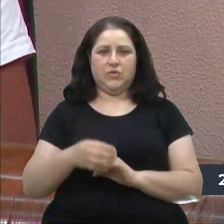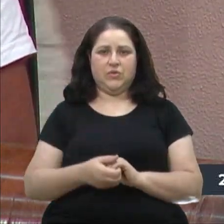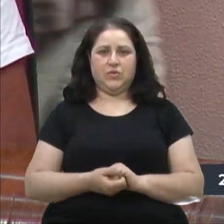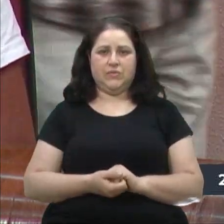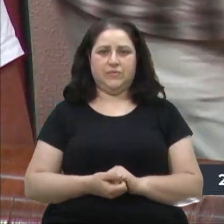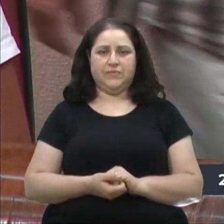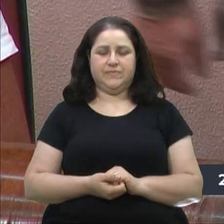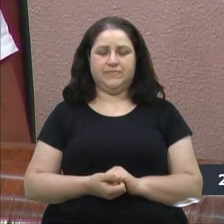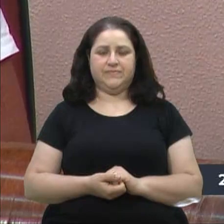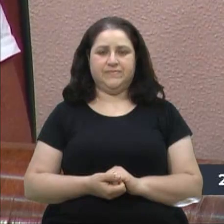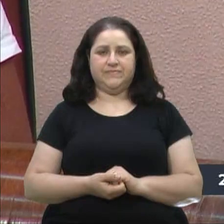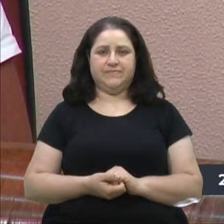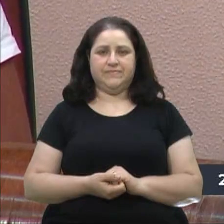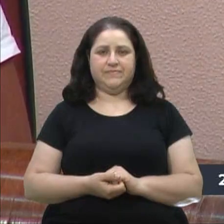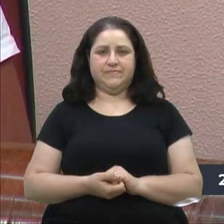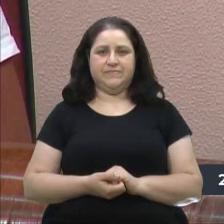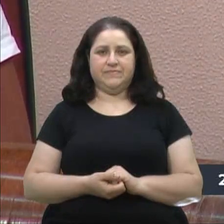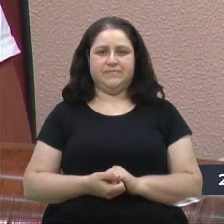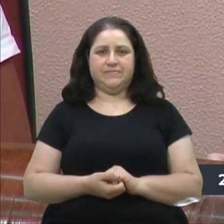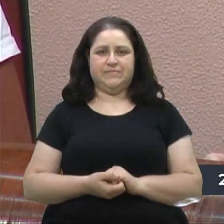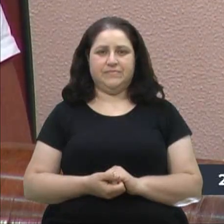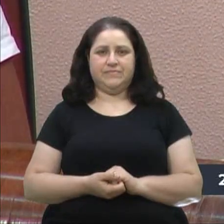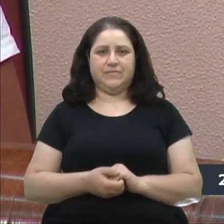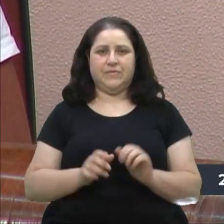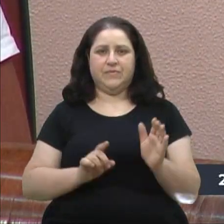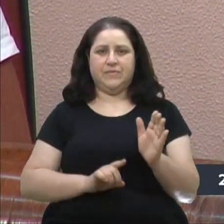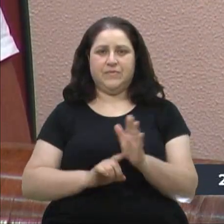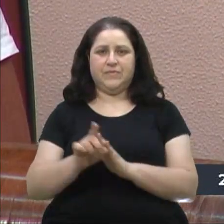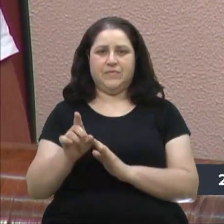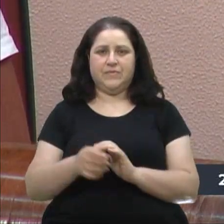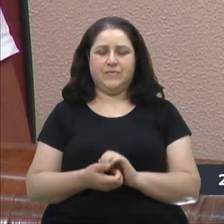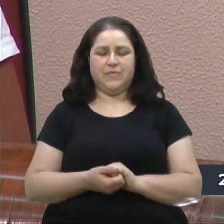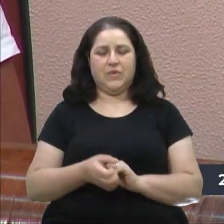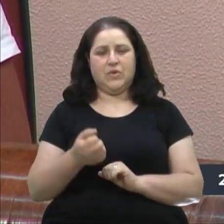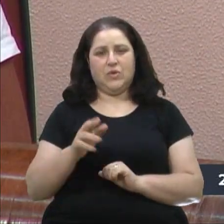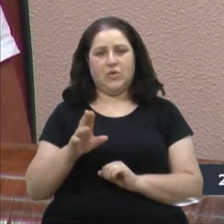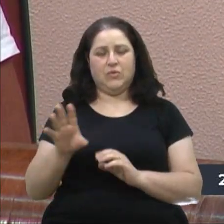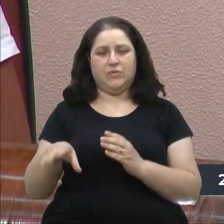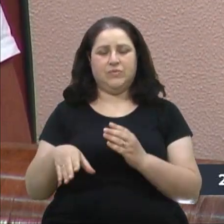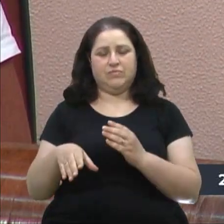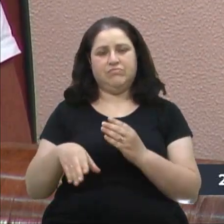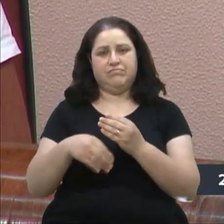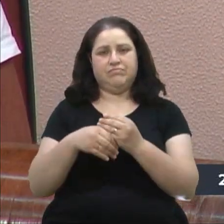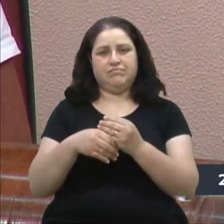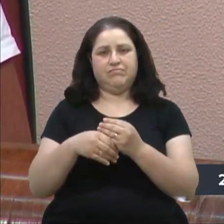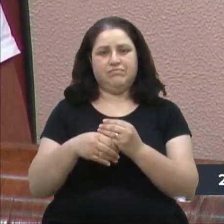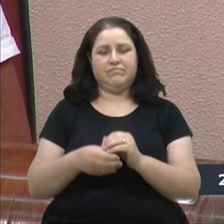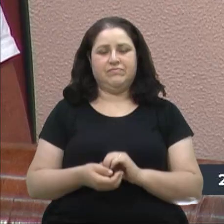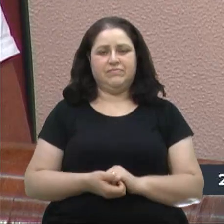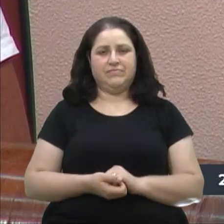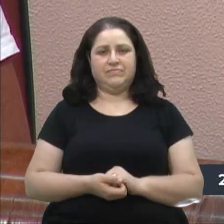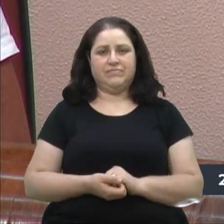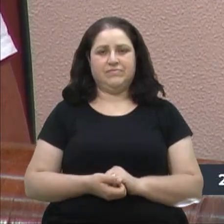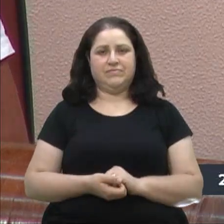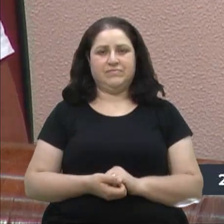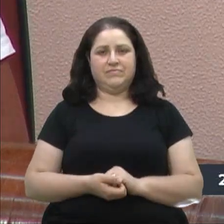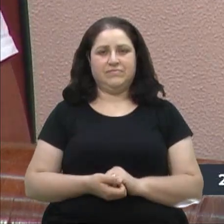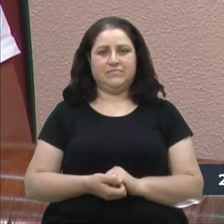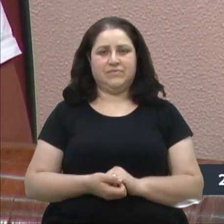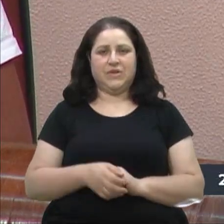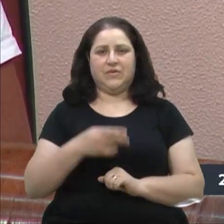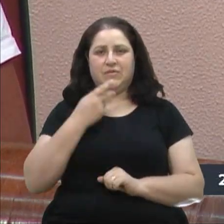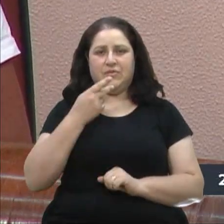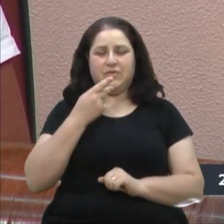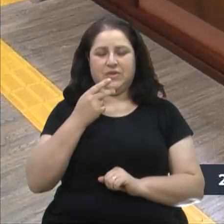Pelo tempo de até 2 minutos para questionamentos ou contribuições. Peço a palavra, senhor presidente. Com a palavra, vereador